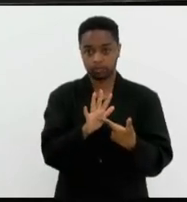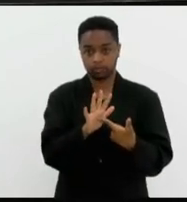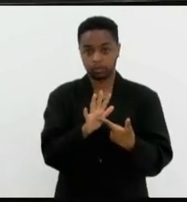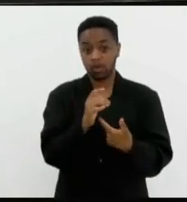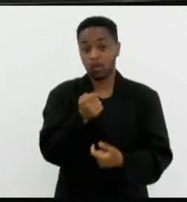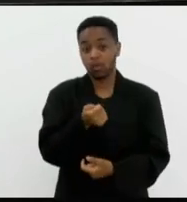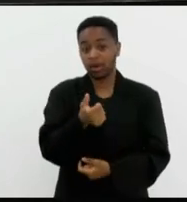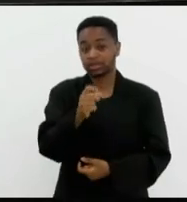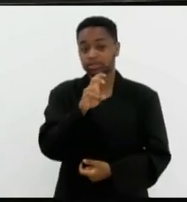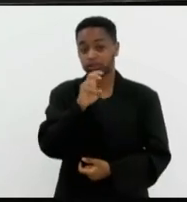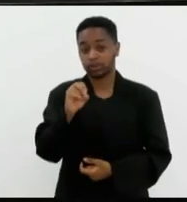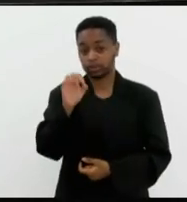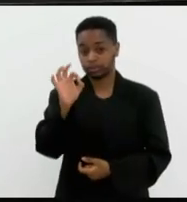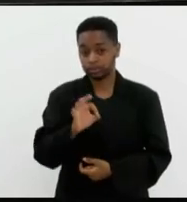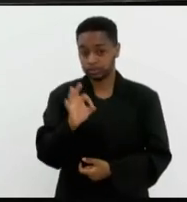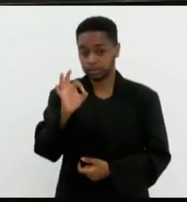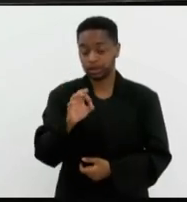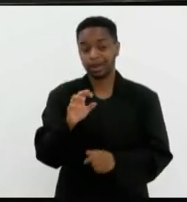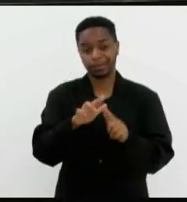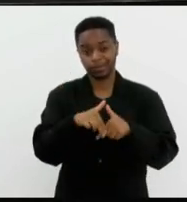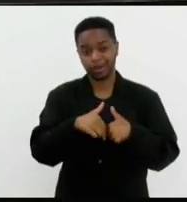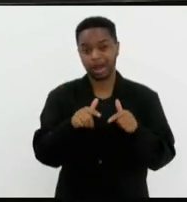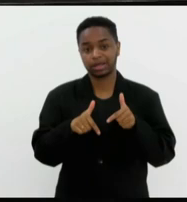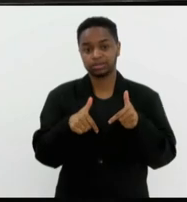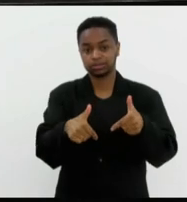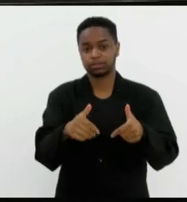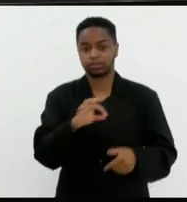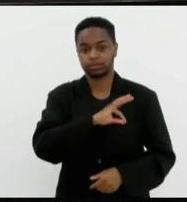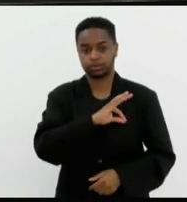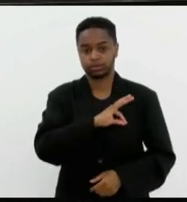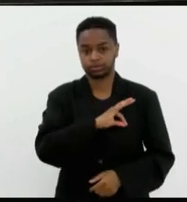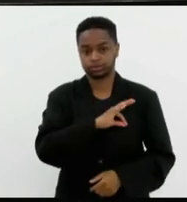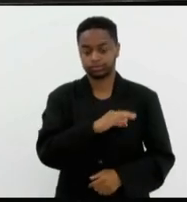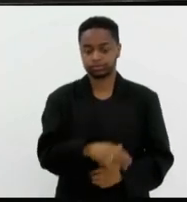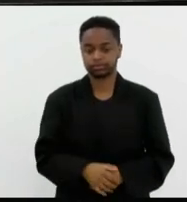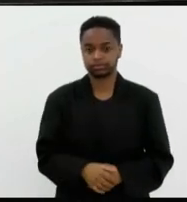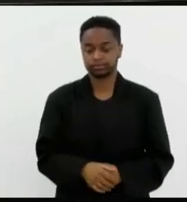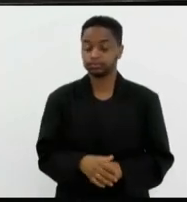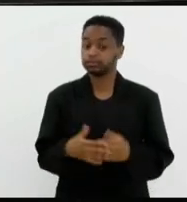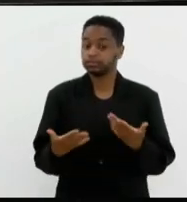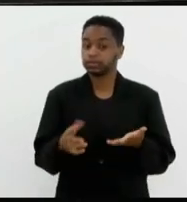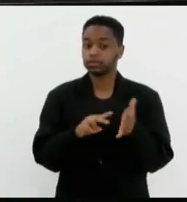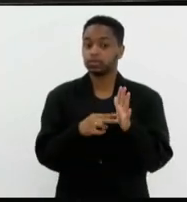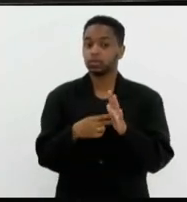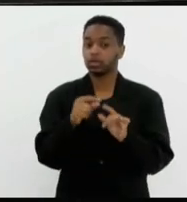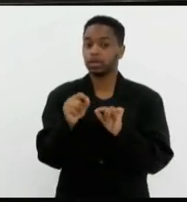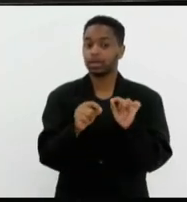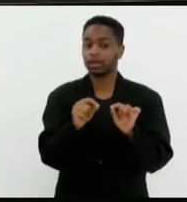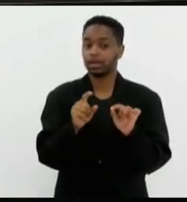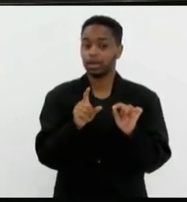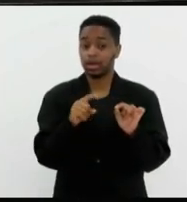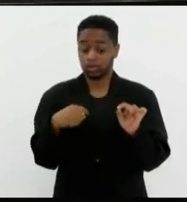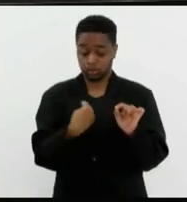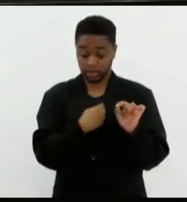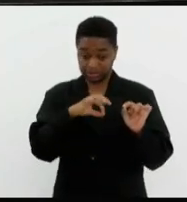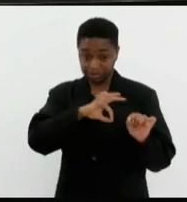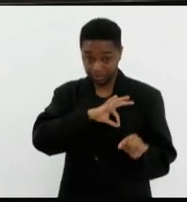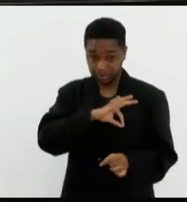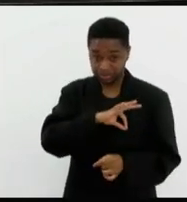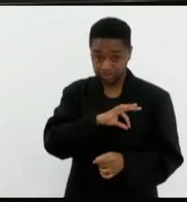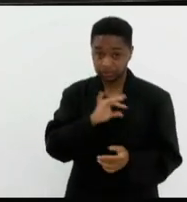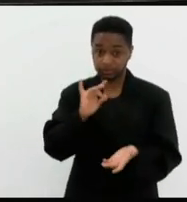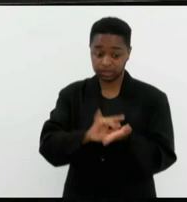quase 50% foram de ações policiais. Ou seja, a polícia que nós temos é a polícia que